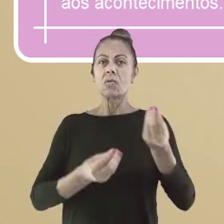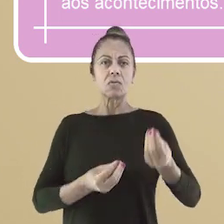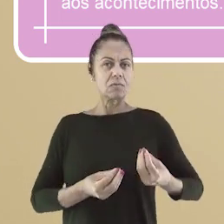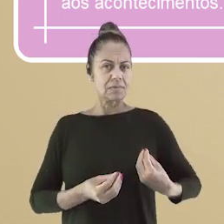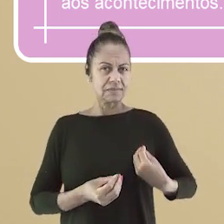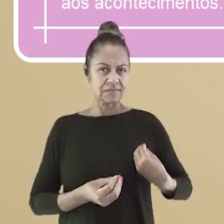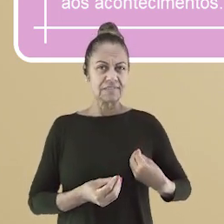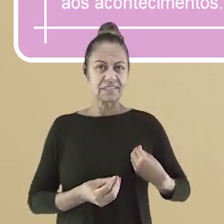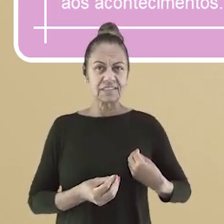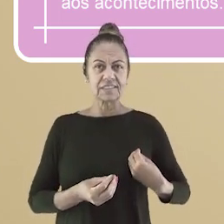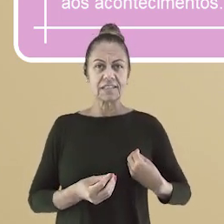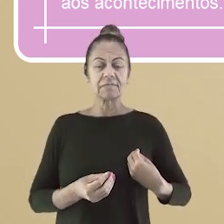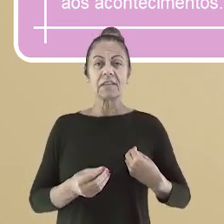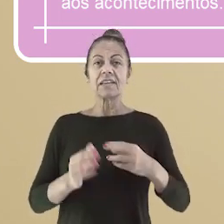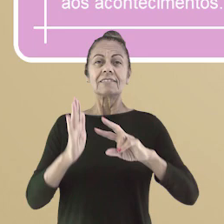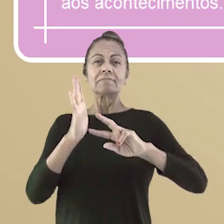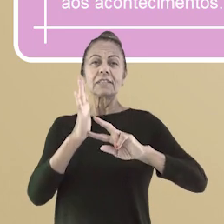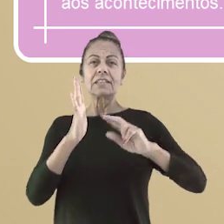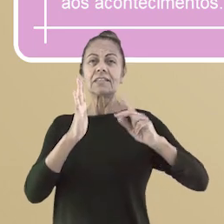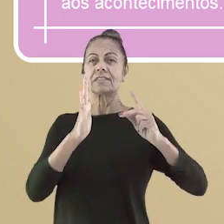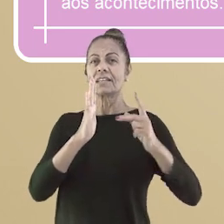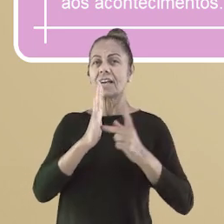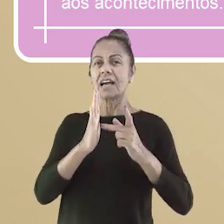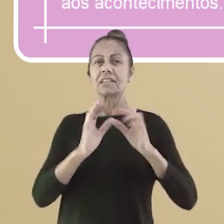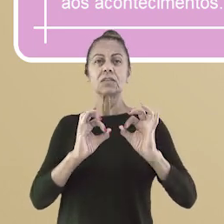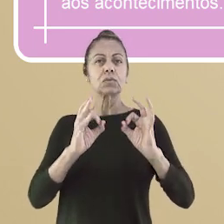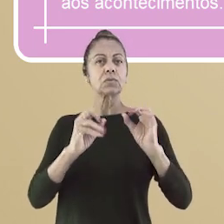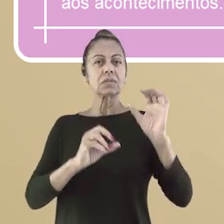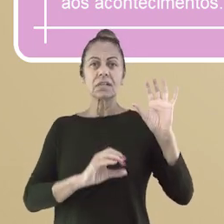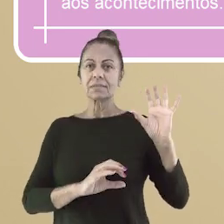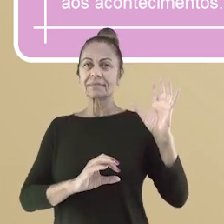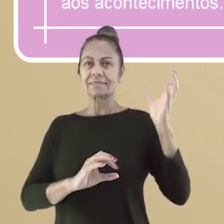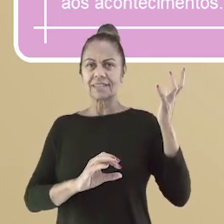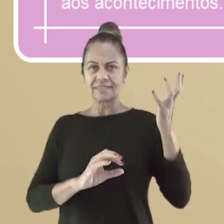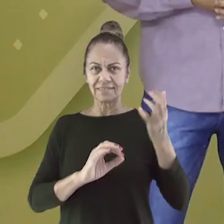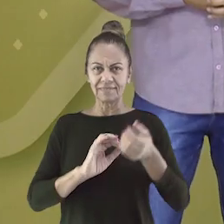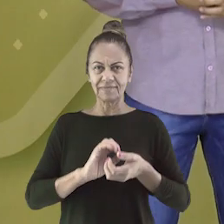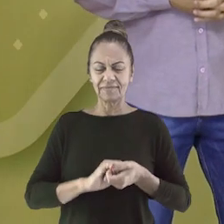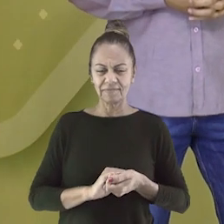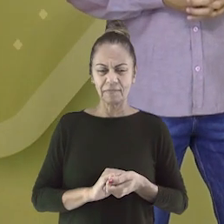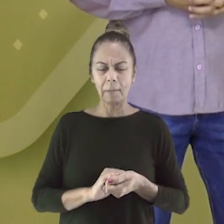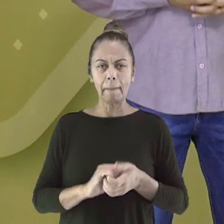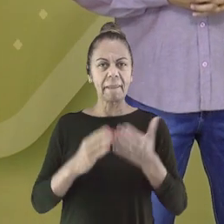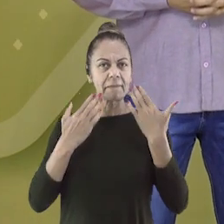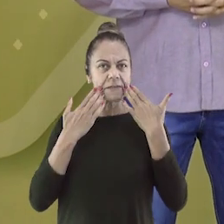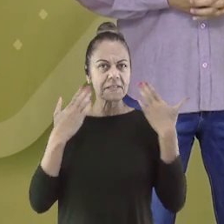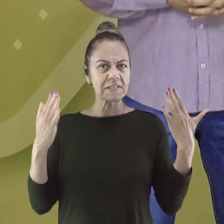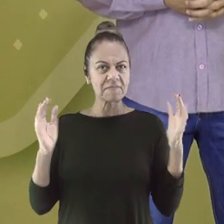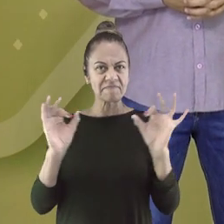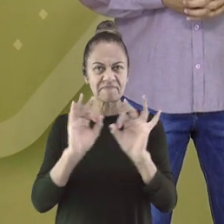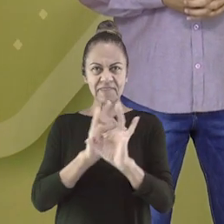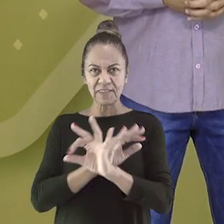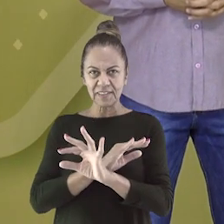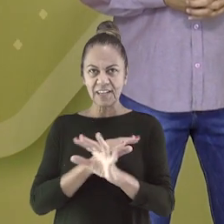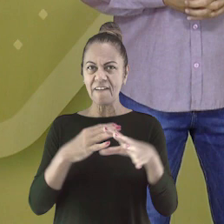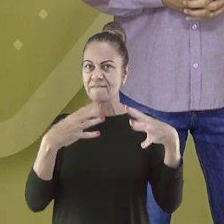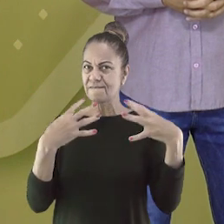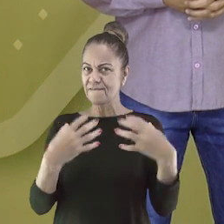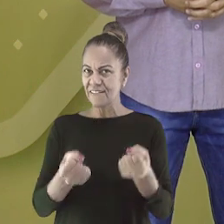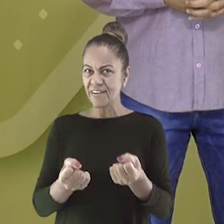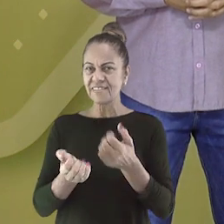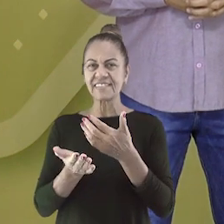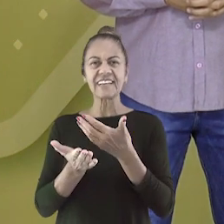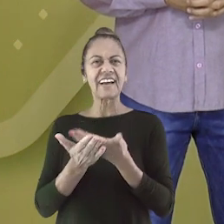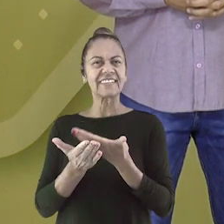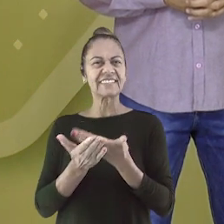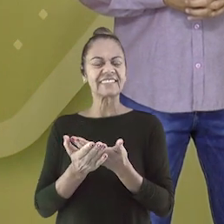que se vive e dar sentido aos acontecimentos. Isso aí. Apresentações feitas, agora vamos